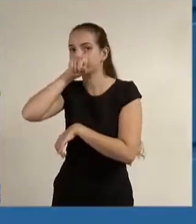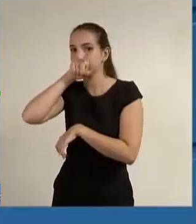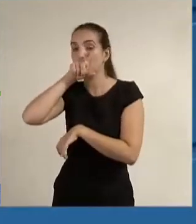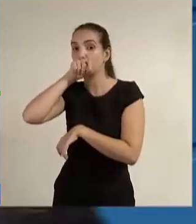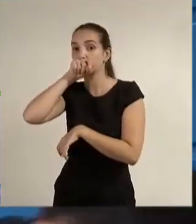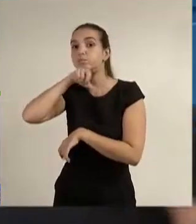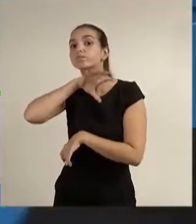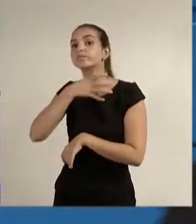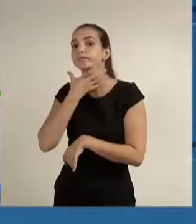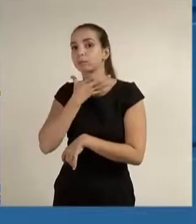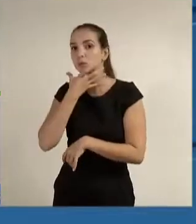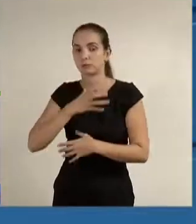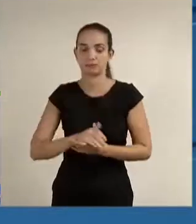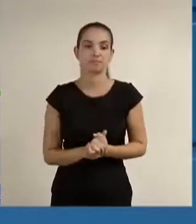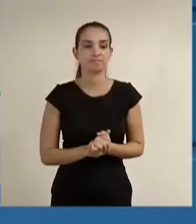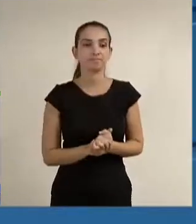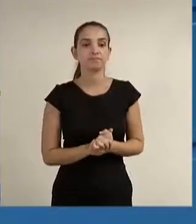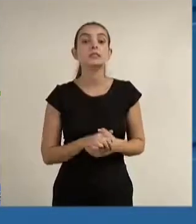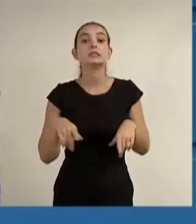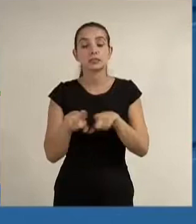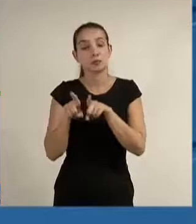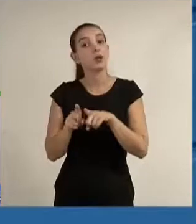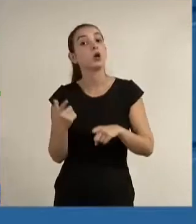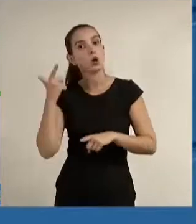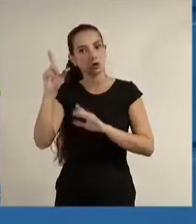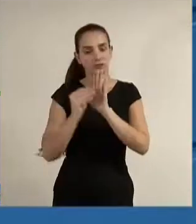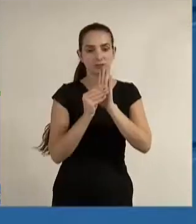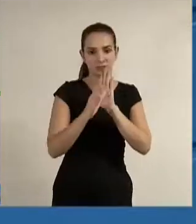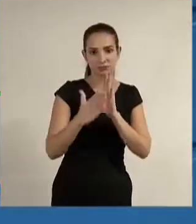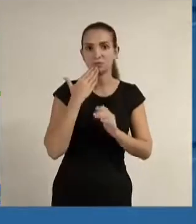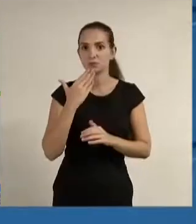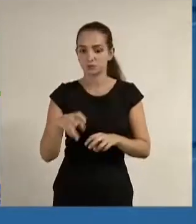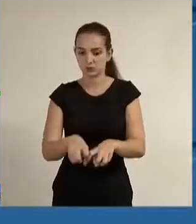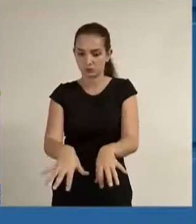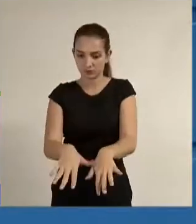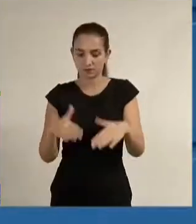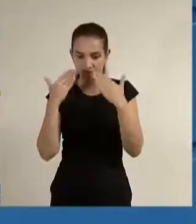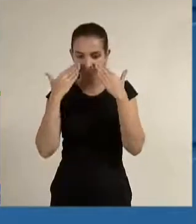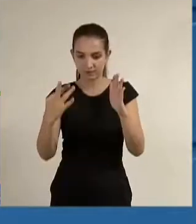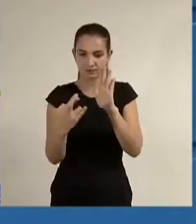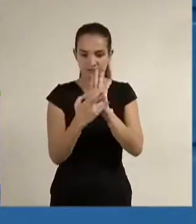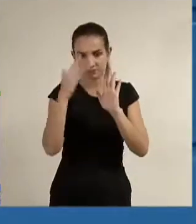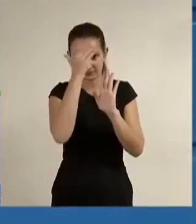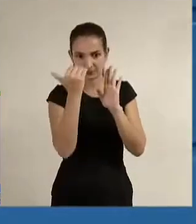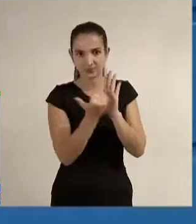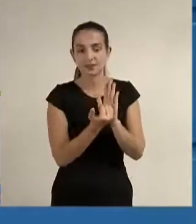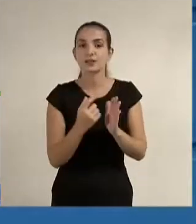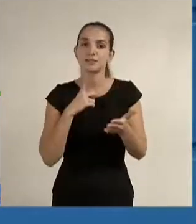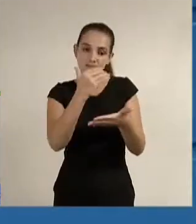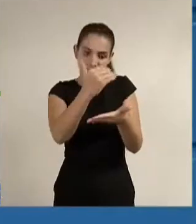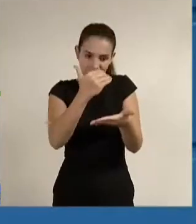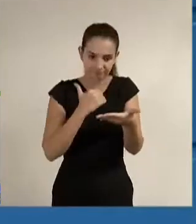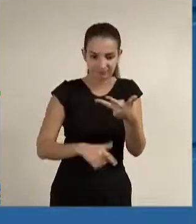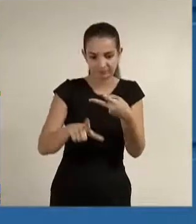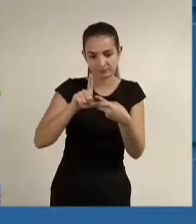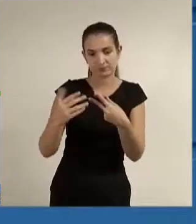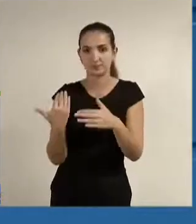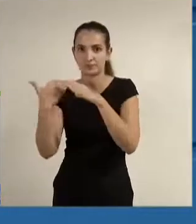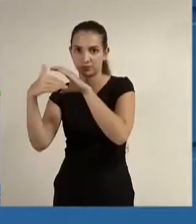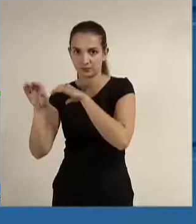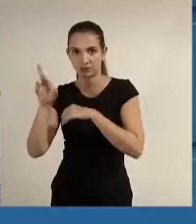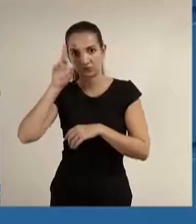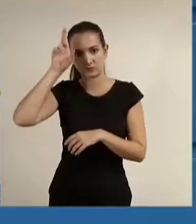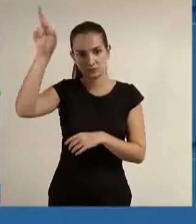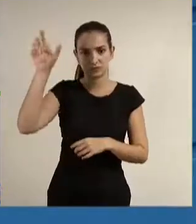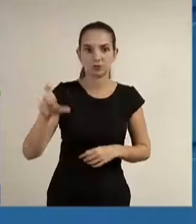A outra indicação, indico à mesa diretora, ouvido o colendo plenário na forma regimental, que seja encaminhado o expediente deste poder ao